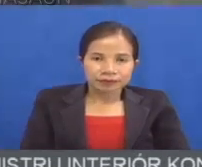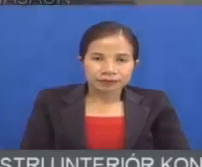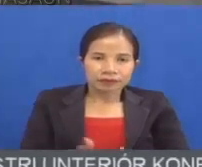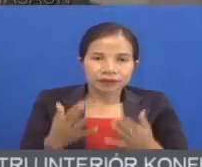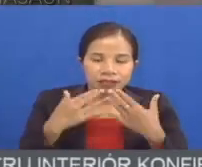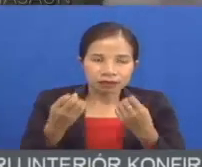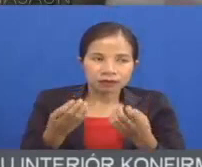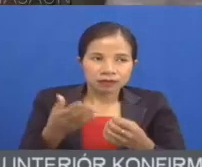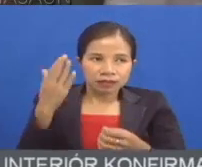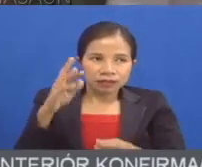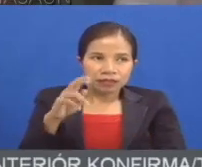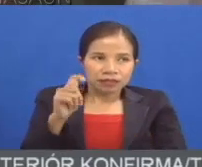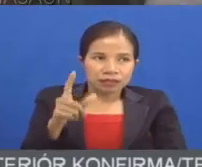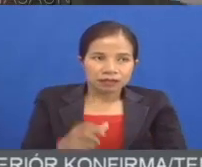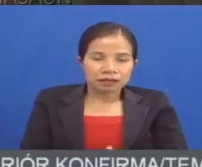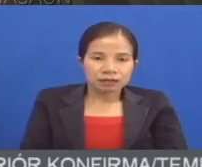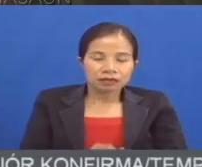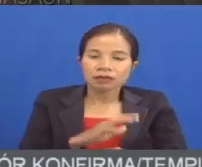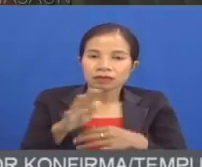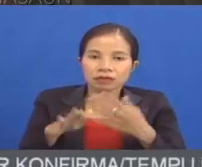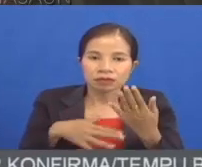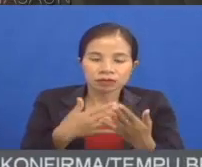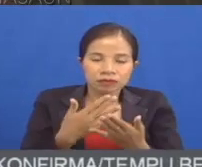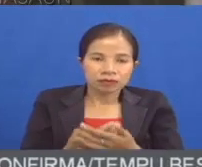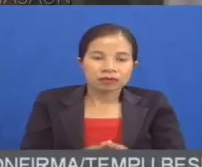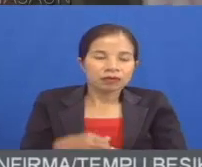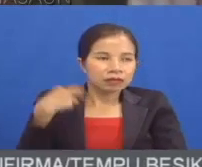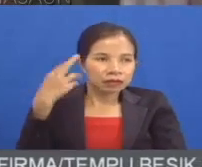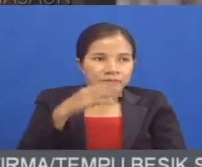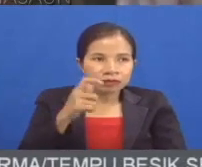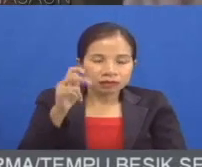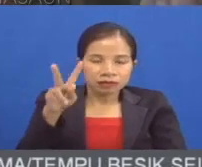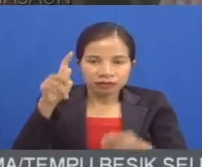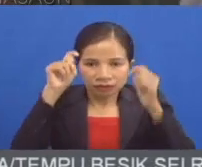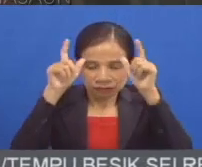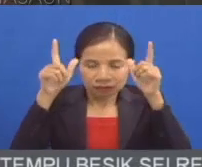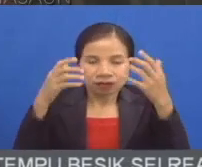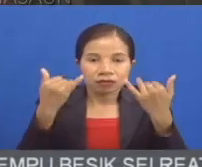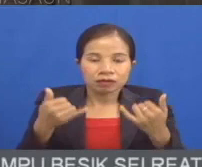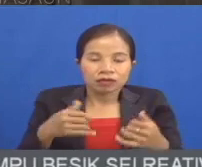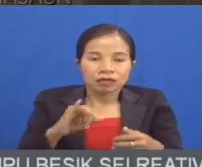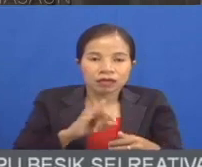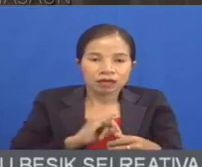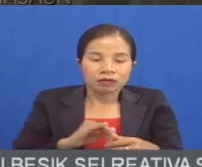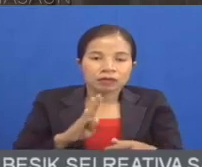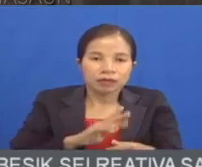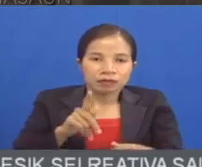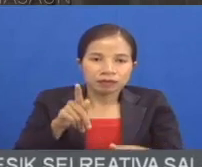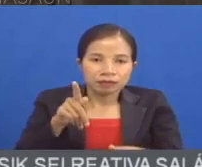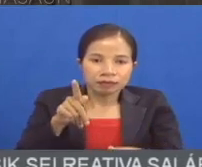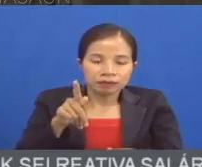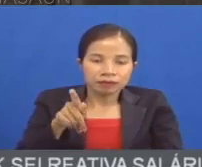Obrigado, Barak Belung, Studio Central RTPLI. Ovintes no telespectadores Radio no Televisão Timor-Leste, dadang ne hau iha bairo pite, iha